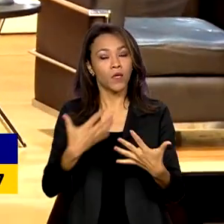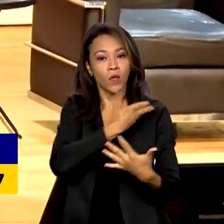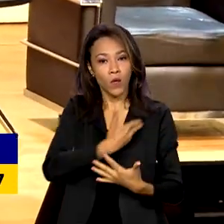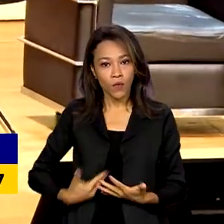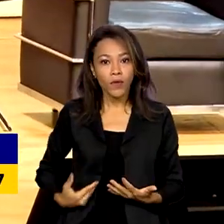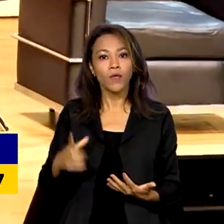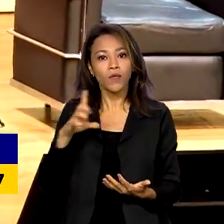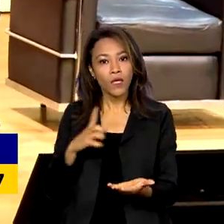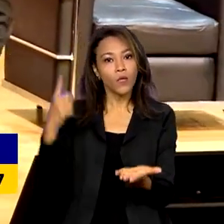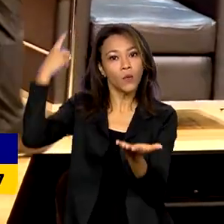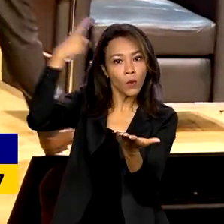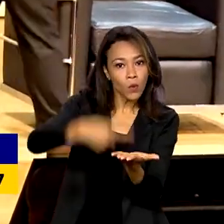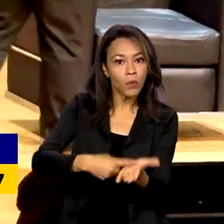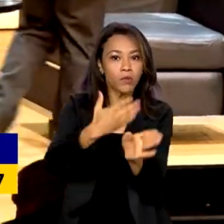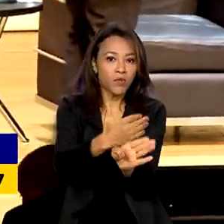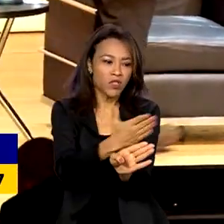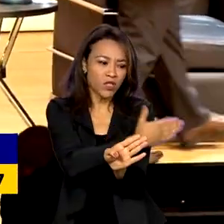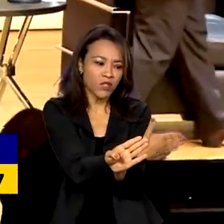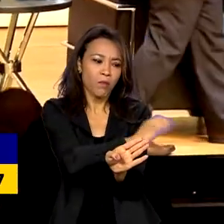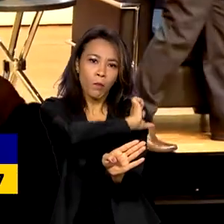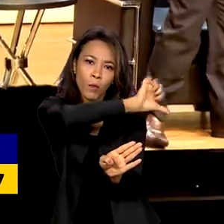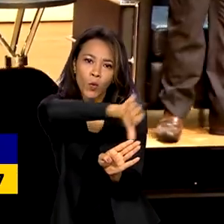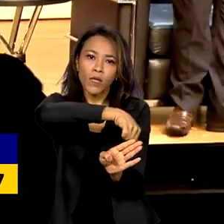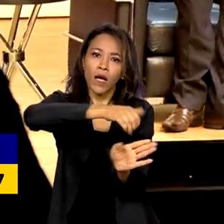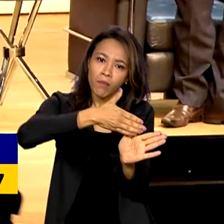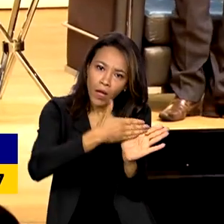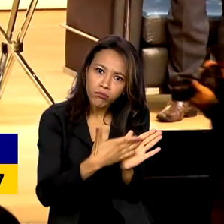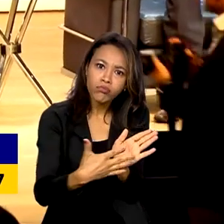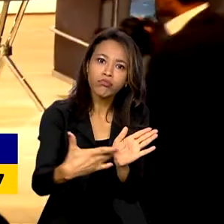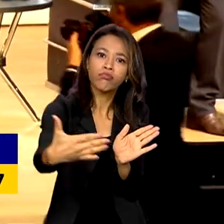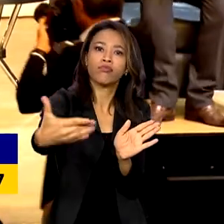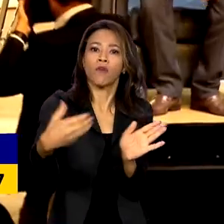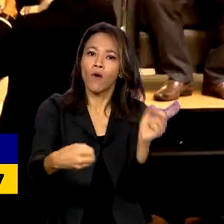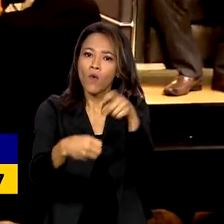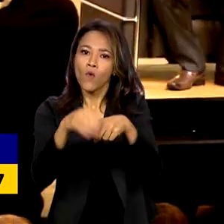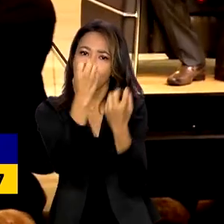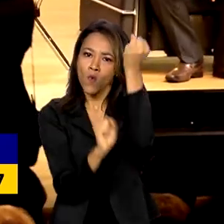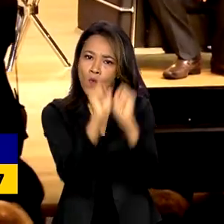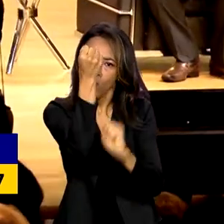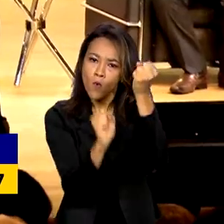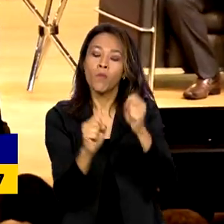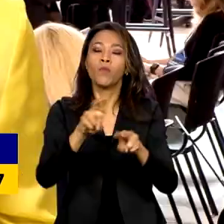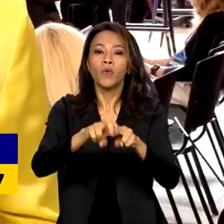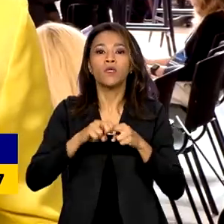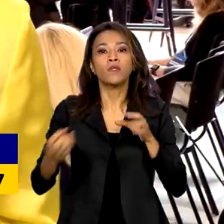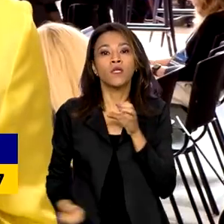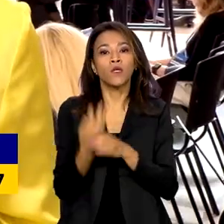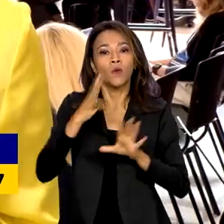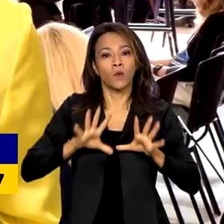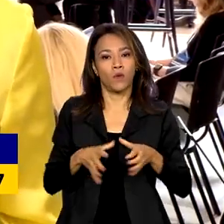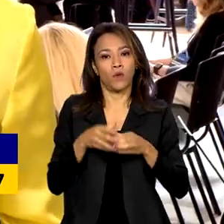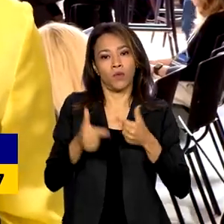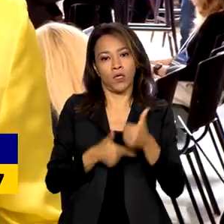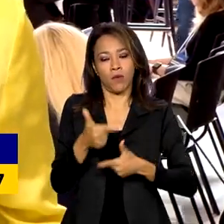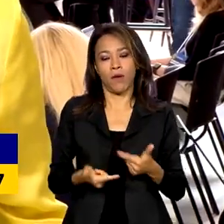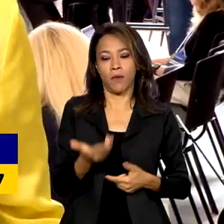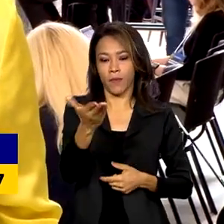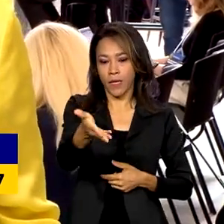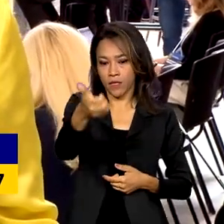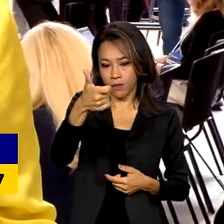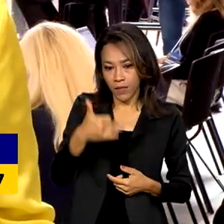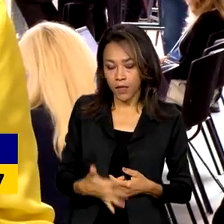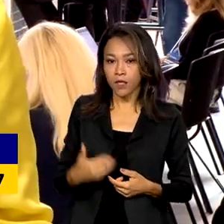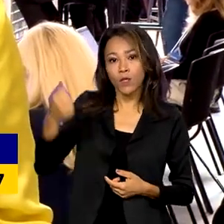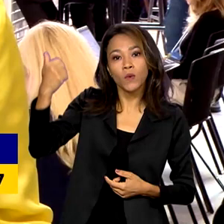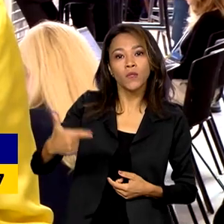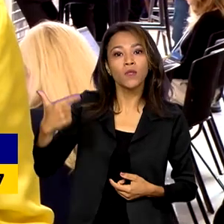de reverter essa trajetória. Por isso, criou um grupo de trabalho que vai fazer um levantamento no setor. Segundo o vice-presidente, o